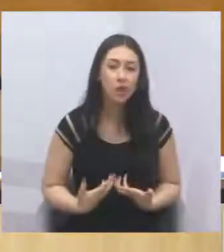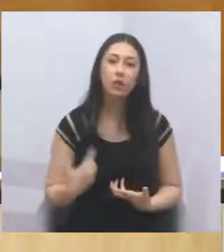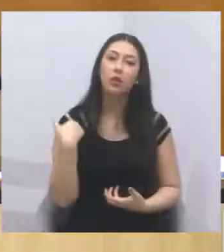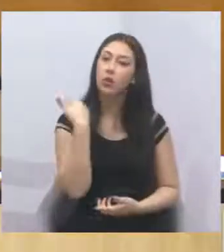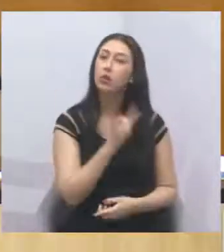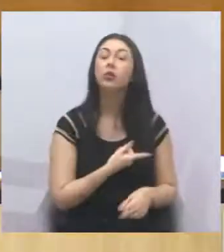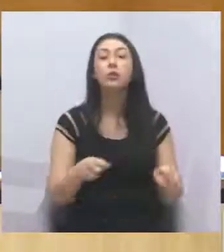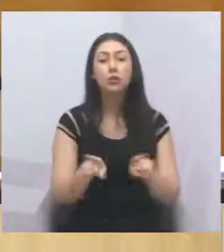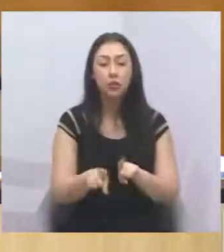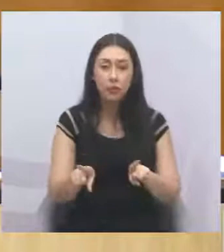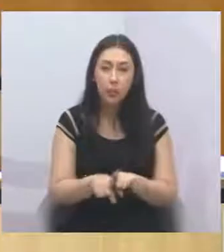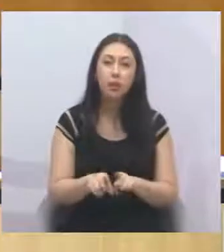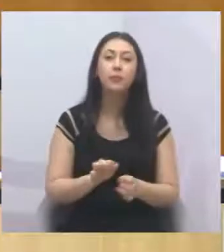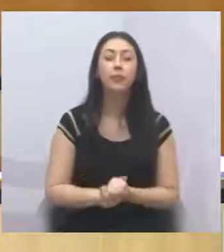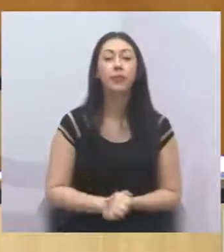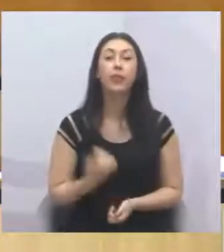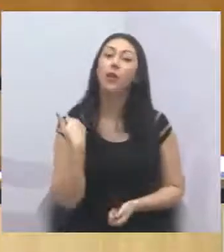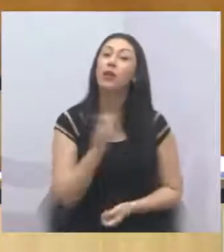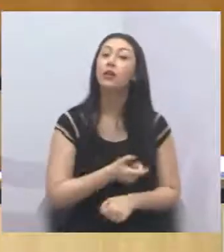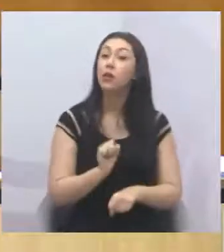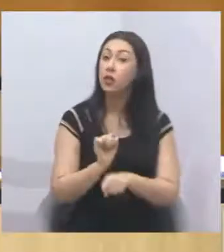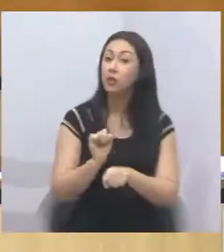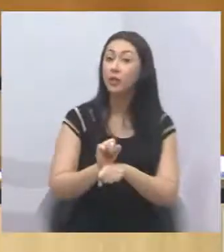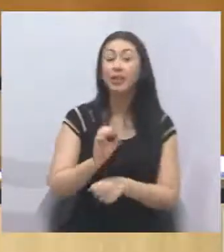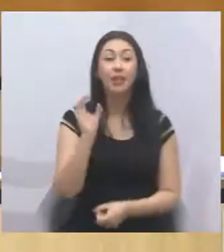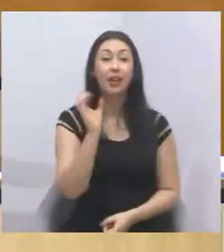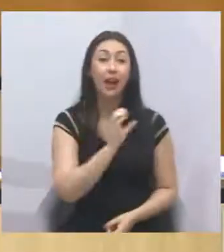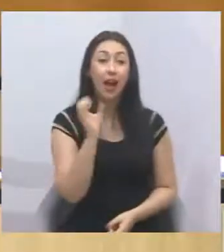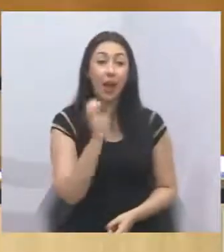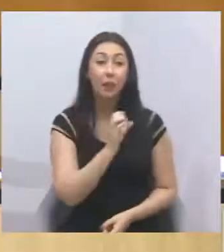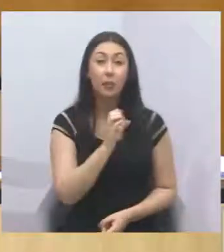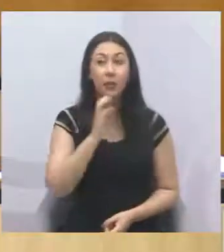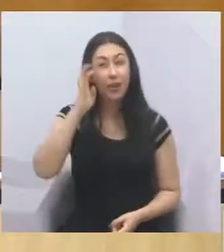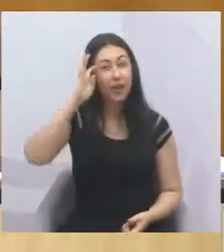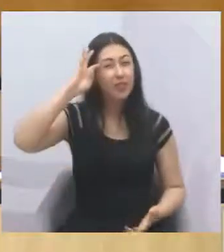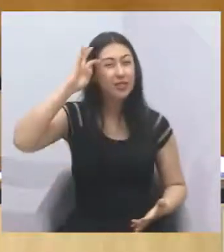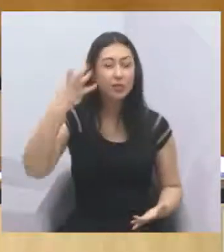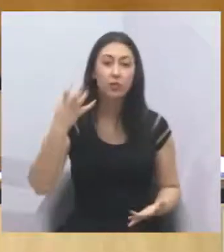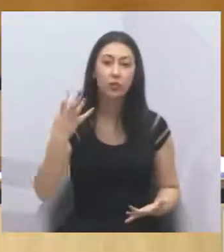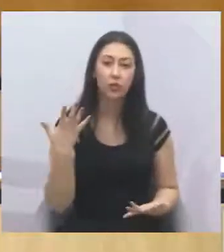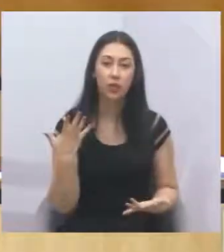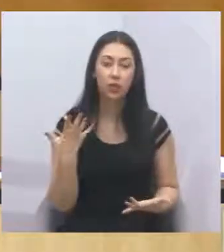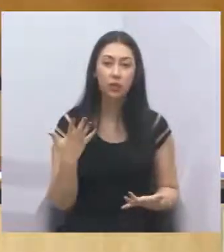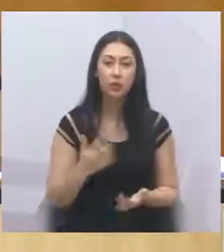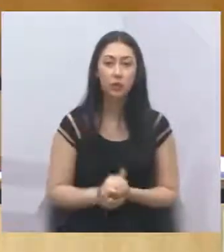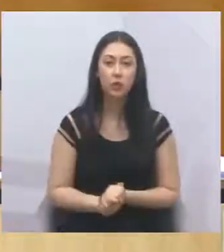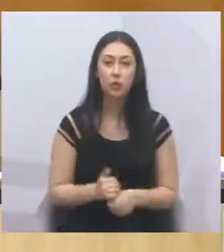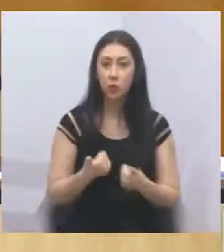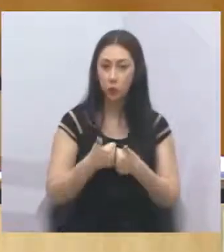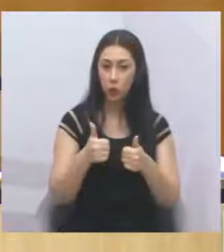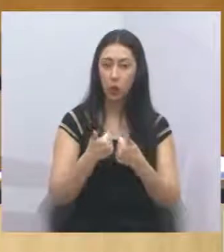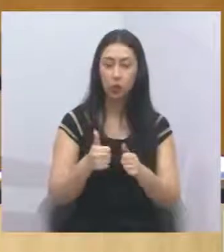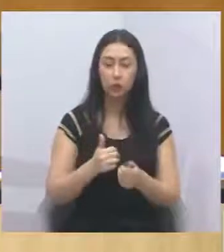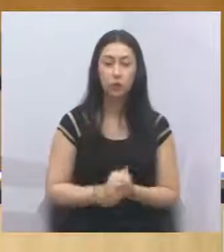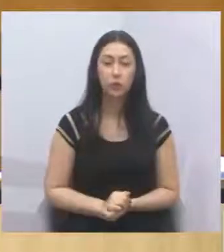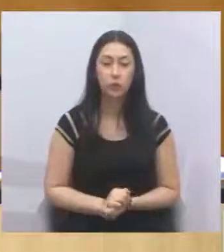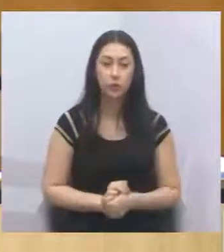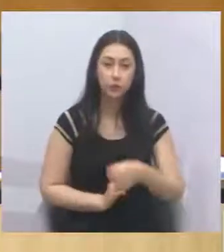também, enquanto vereador. Então, a gente espera o mais rápido possível arrumar uma solução para melhorar em relação do transporte na nossa cidade.